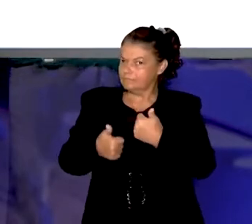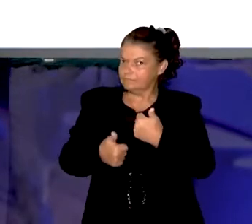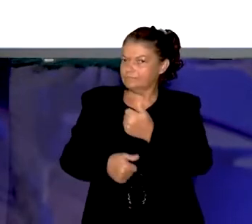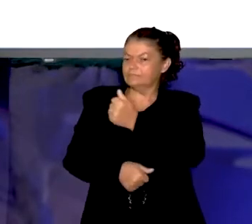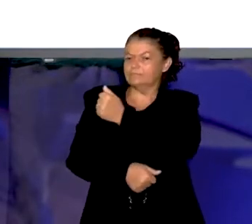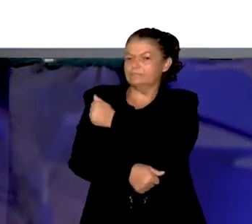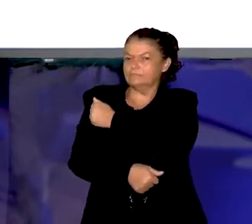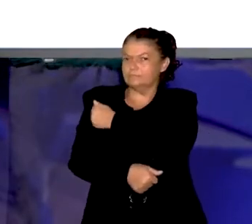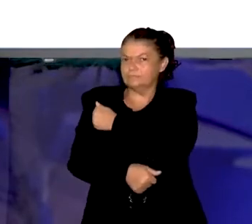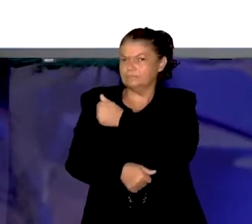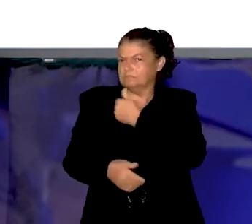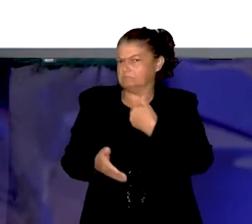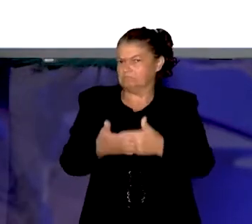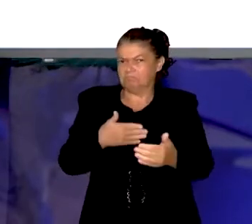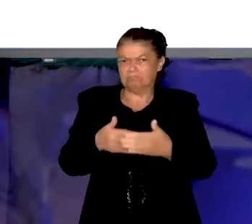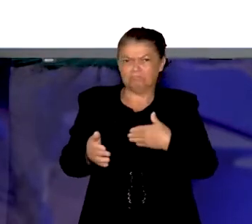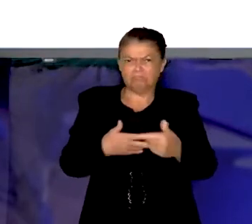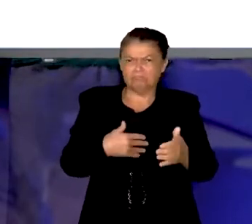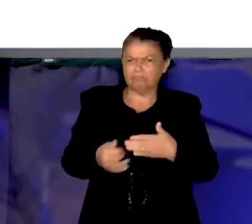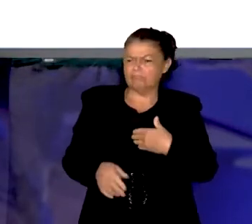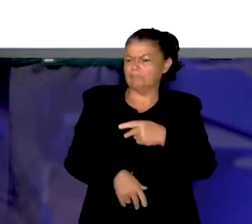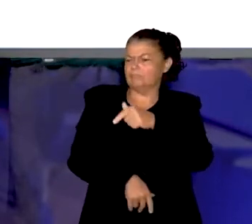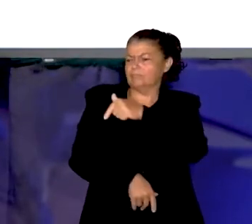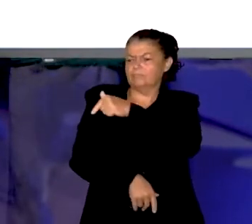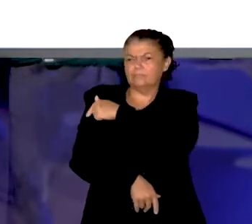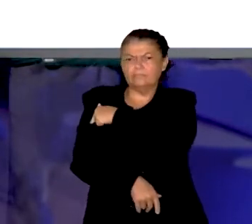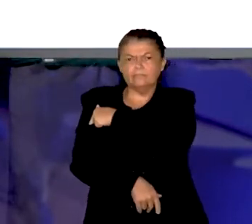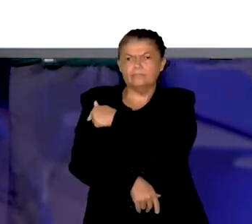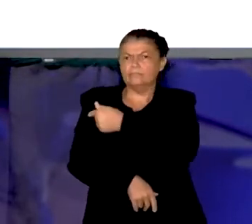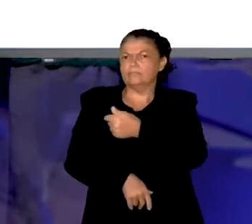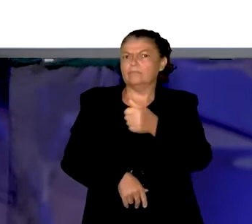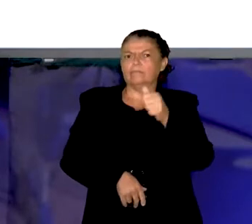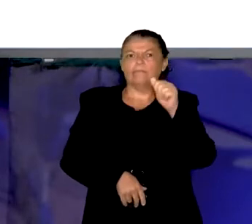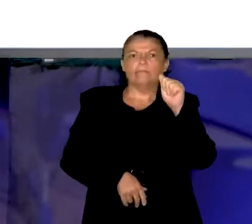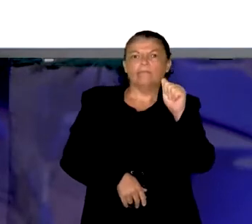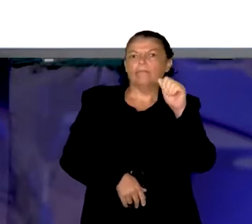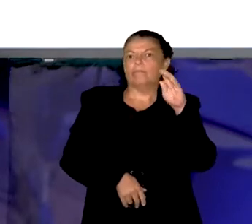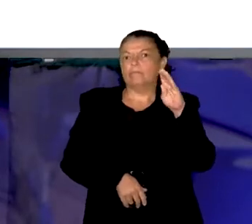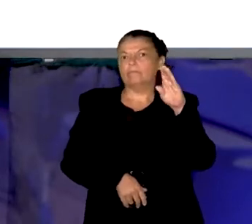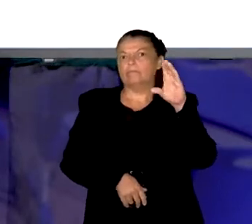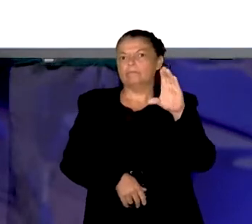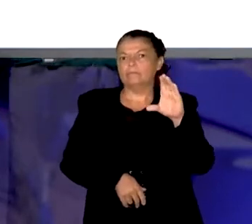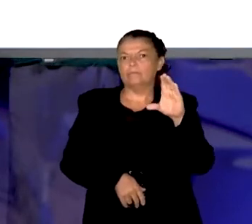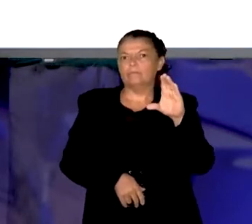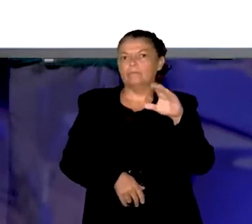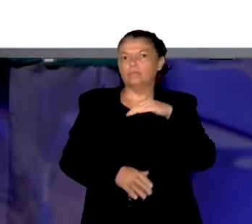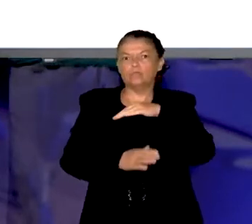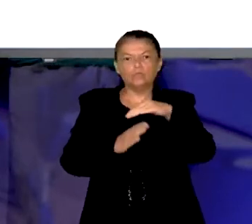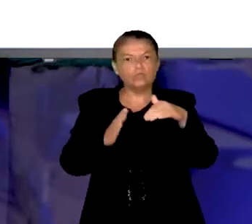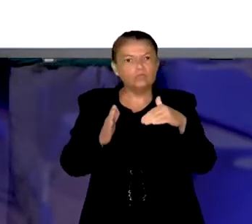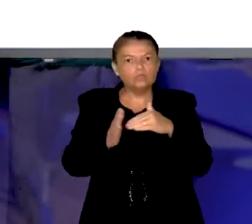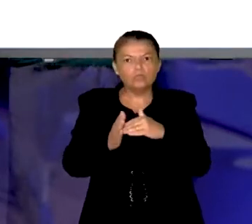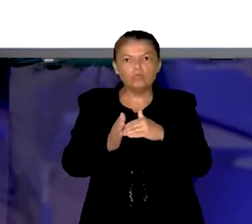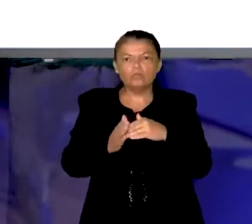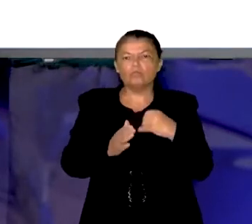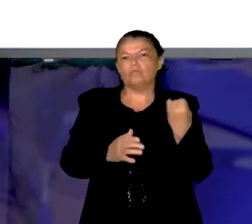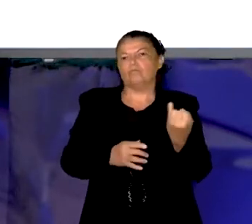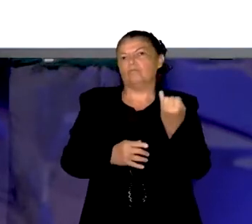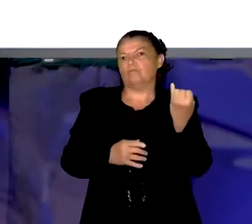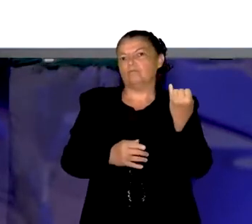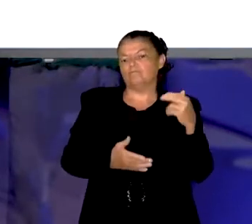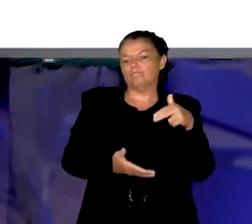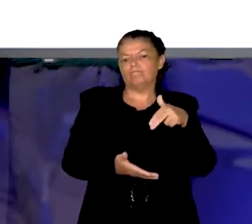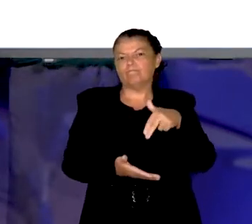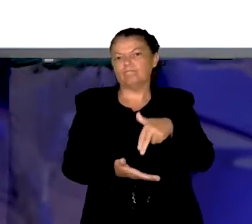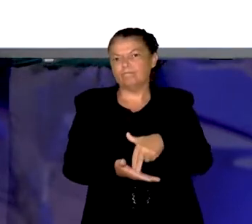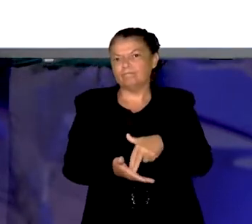o 7º ano A, B, C, D, não importa. São todos vocês importantes e por isso estamos aqui para as